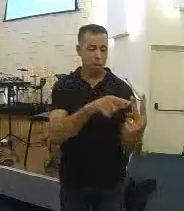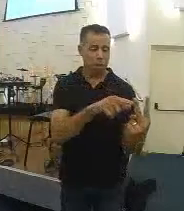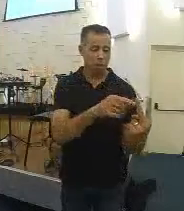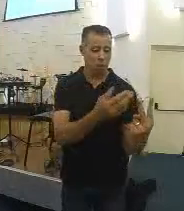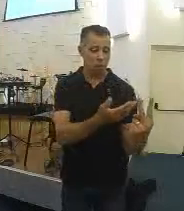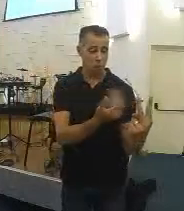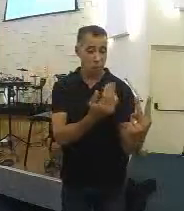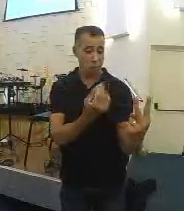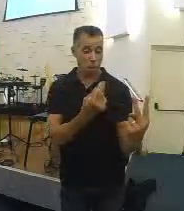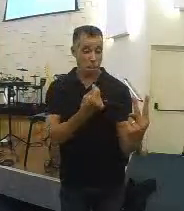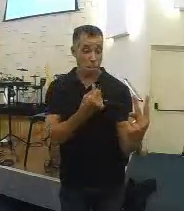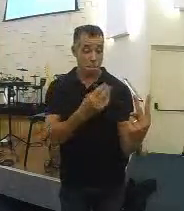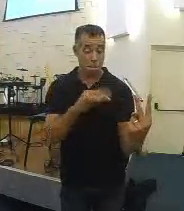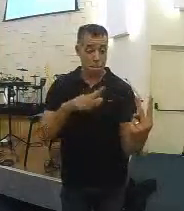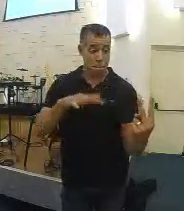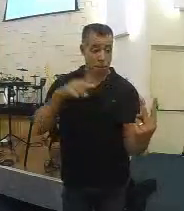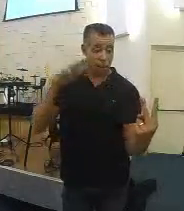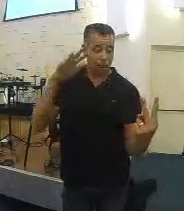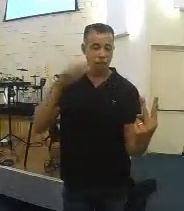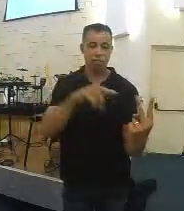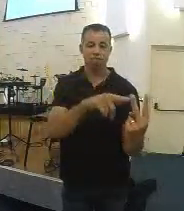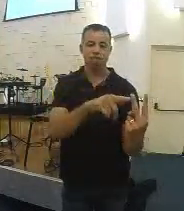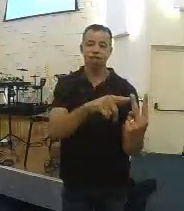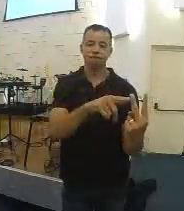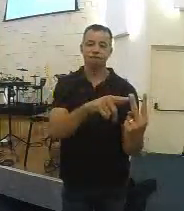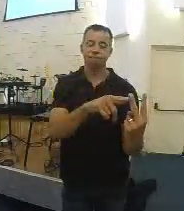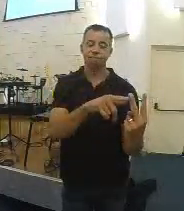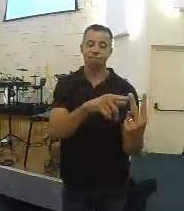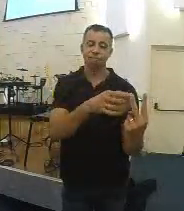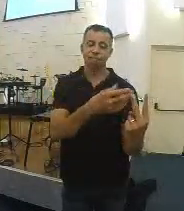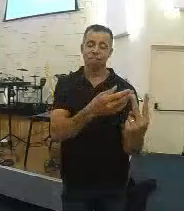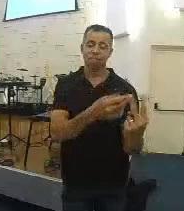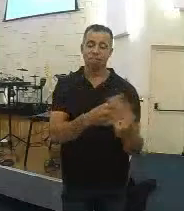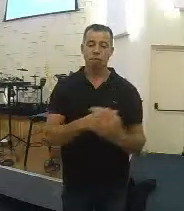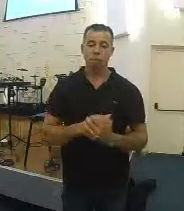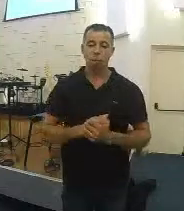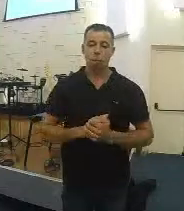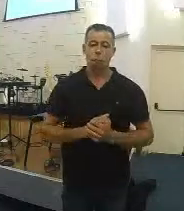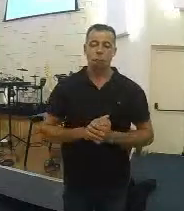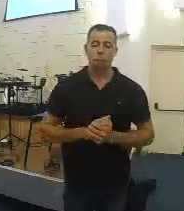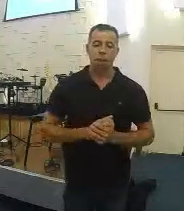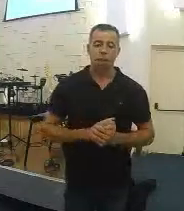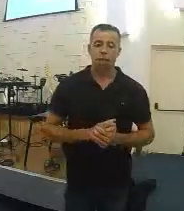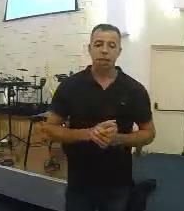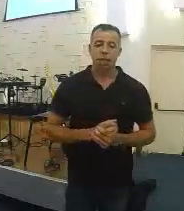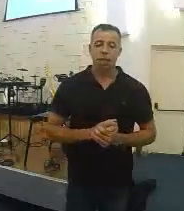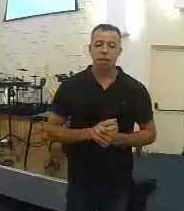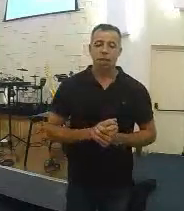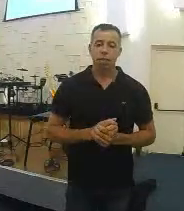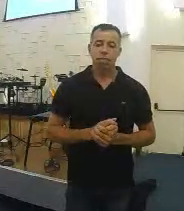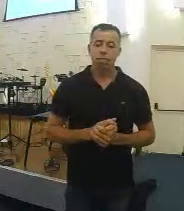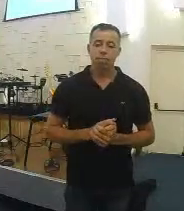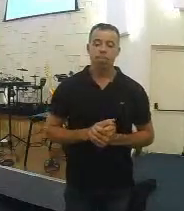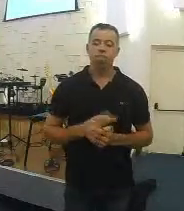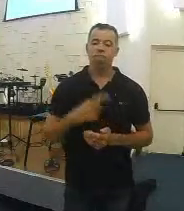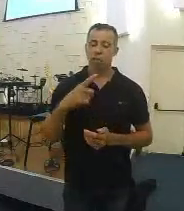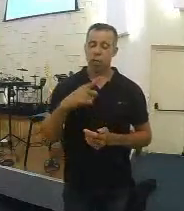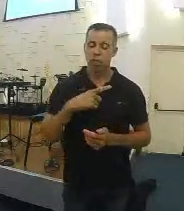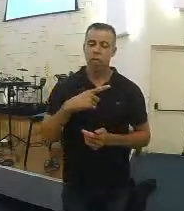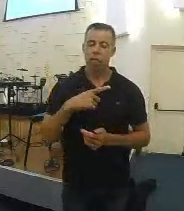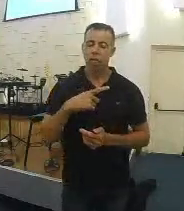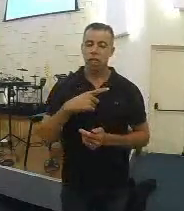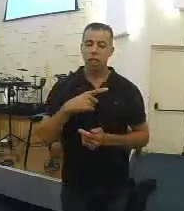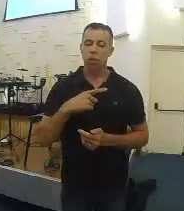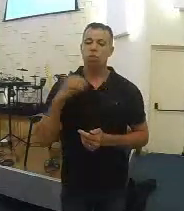boa oportunidade, um bom emprego. Meu irmão, minha irmã, exerce uma função de valor na sociedade.